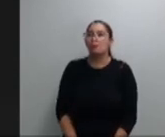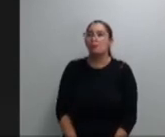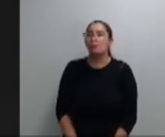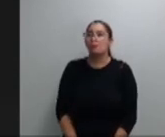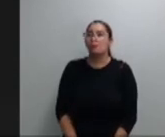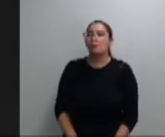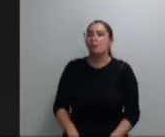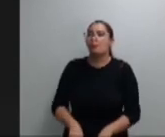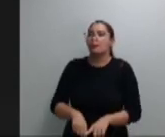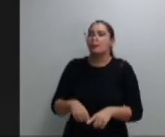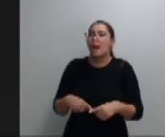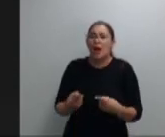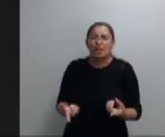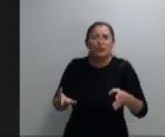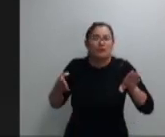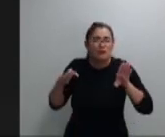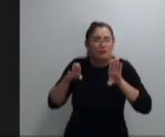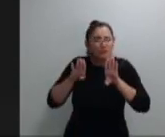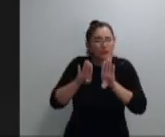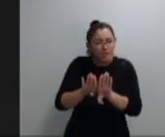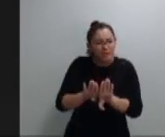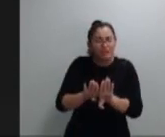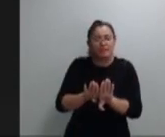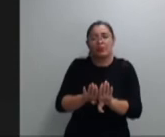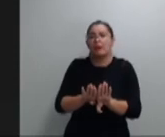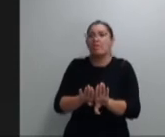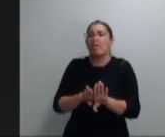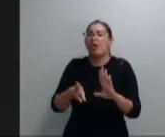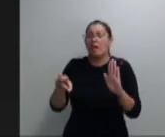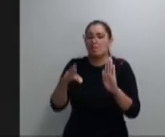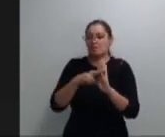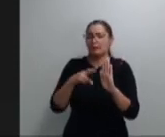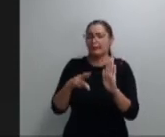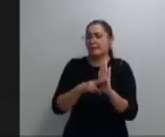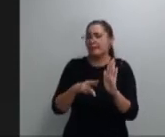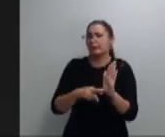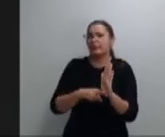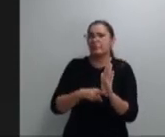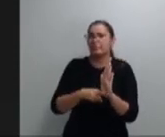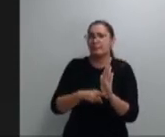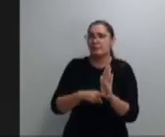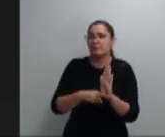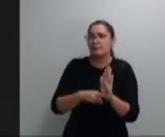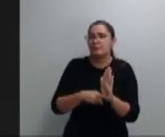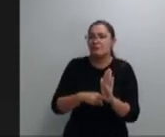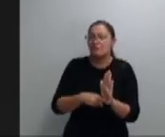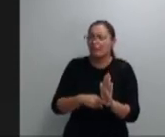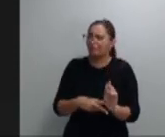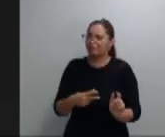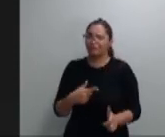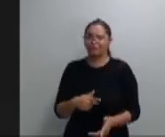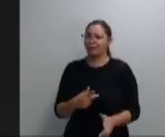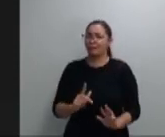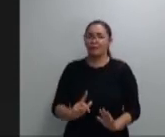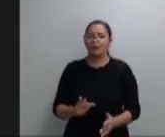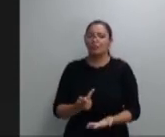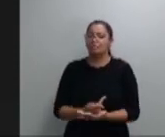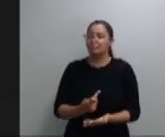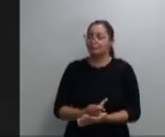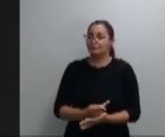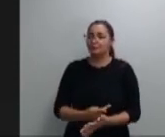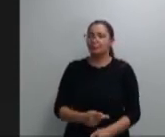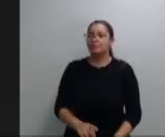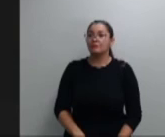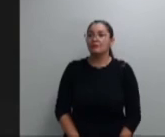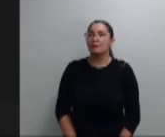fechar esse conceito a meu ver é deveras inconveniente principalmente em matéria